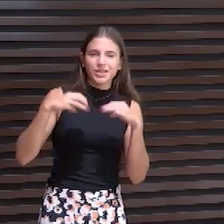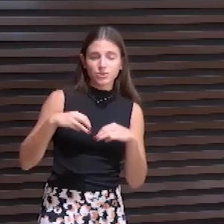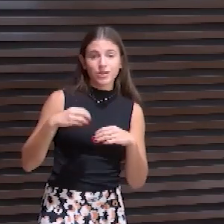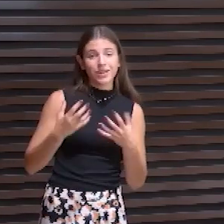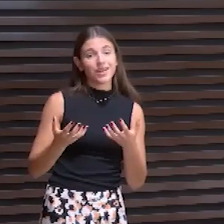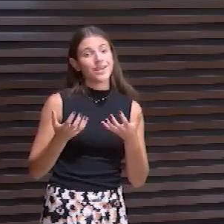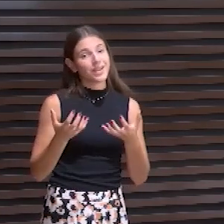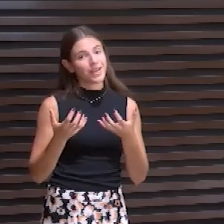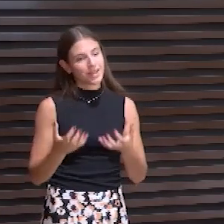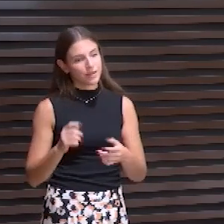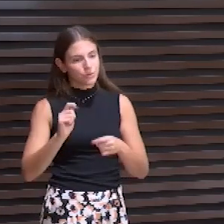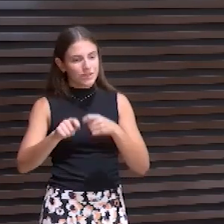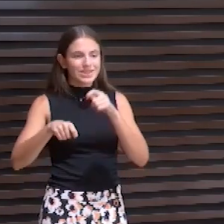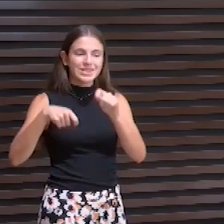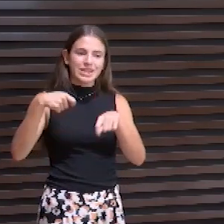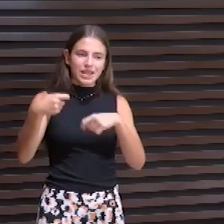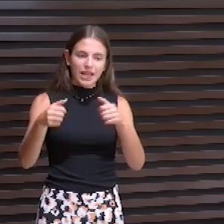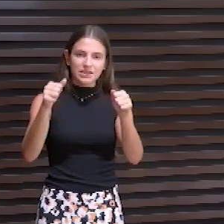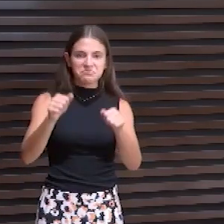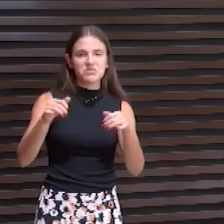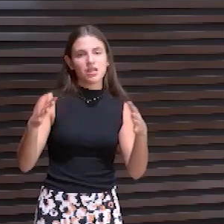sinais.